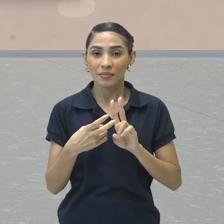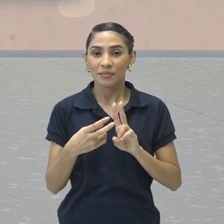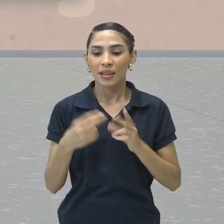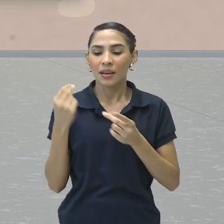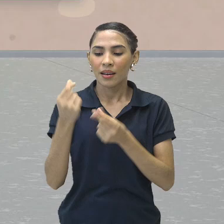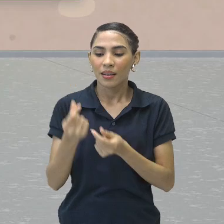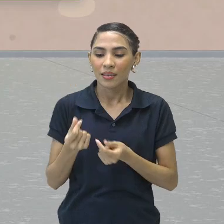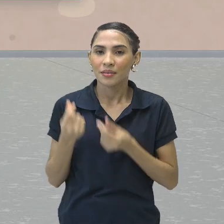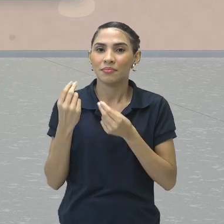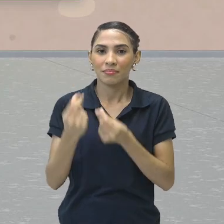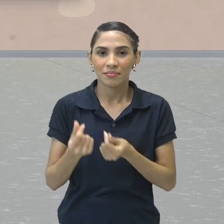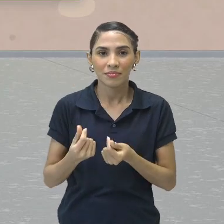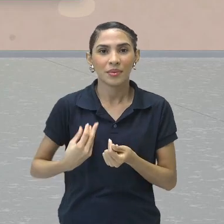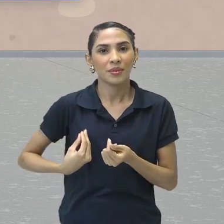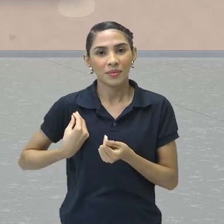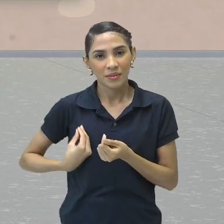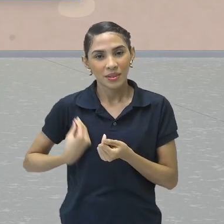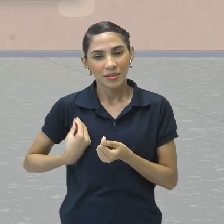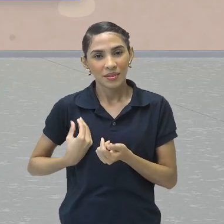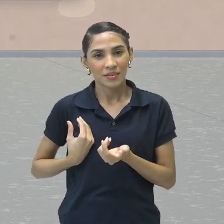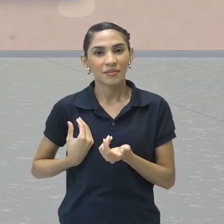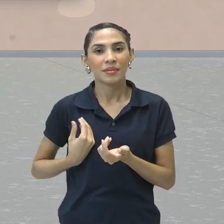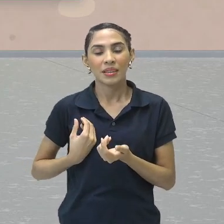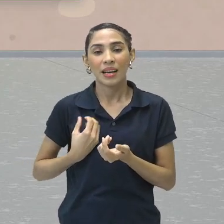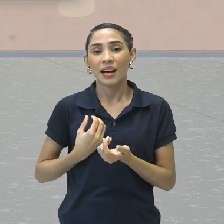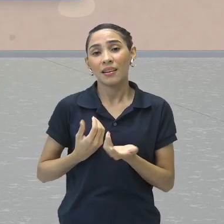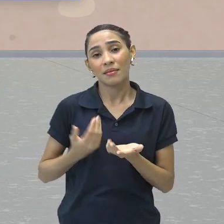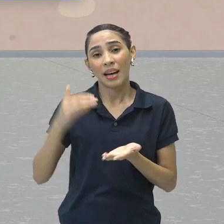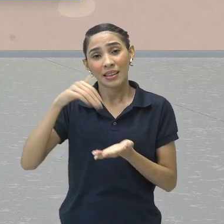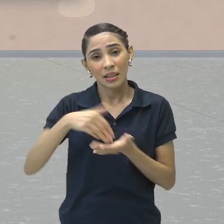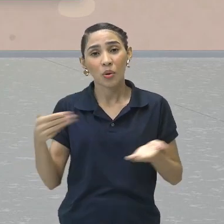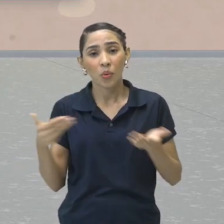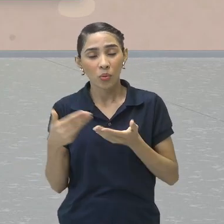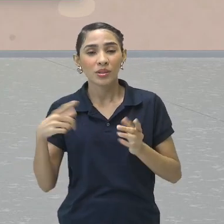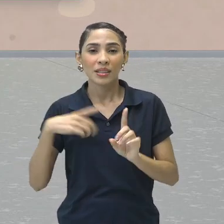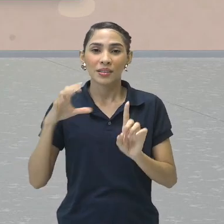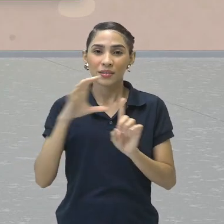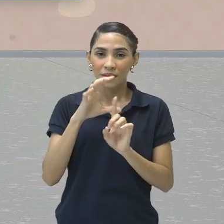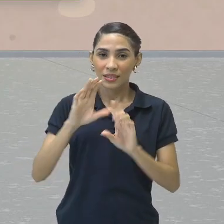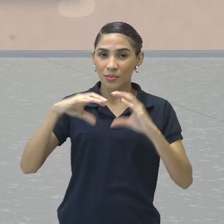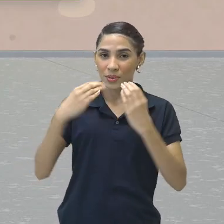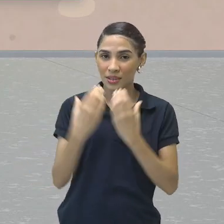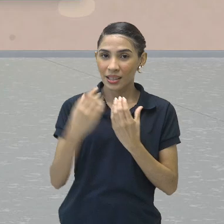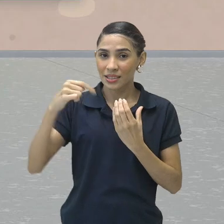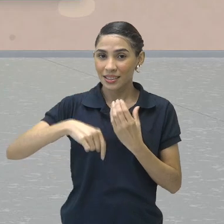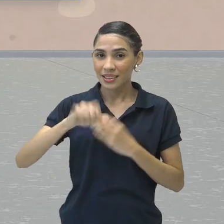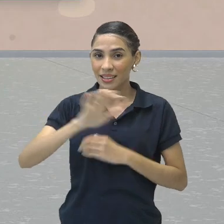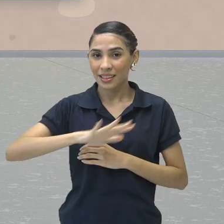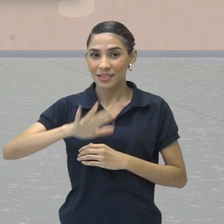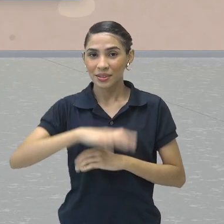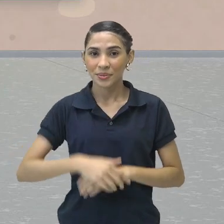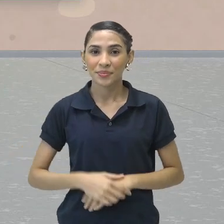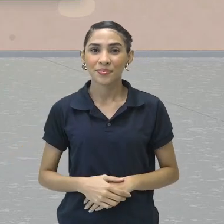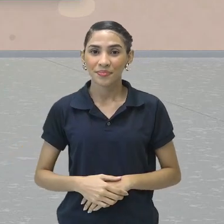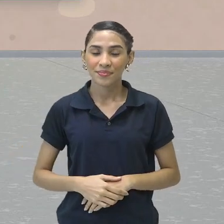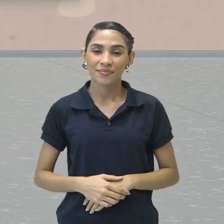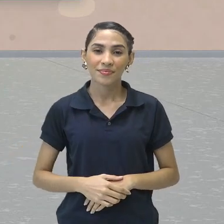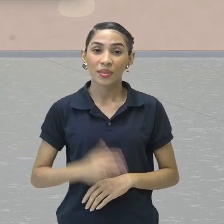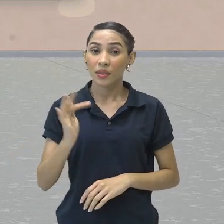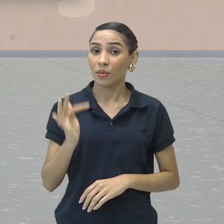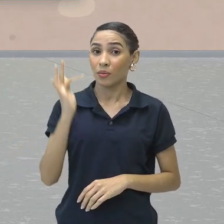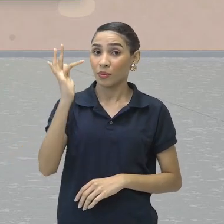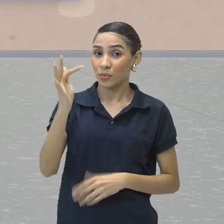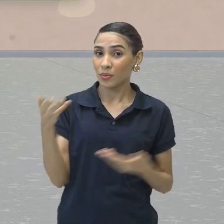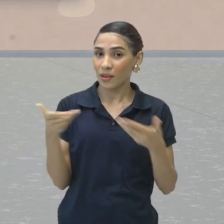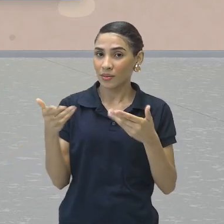aqui há muito tempo e que isso ainda beneficia, né, algumas comunidades na nossa região. Né? Vamos falar um pouco de futuro,